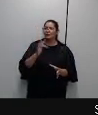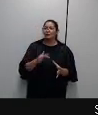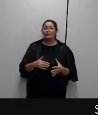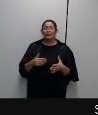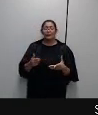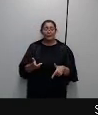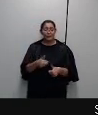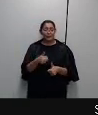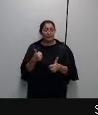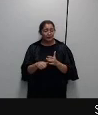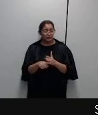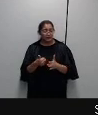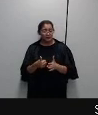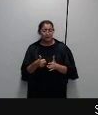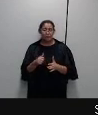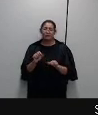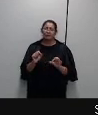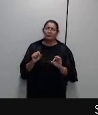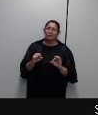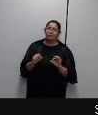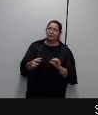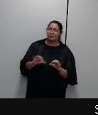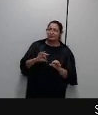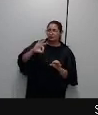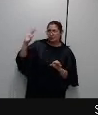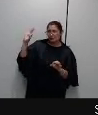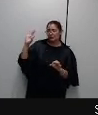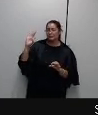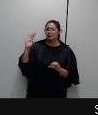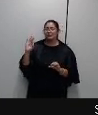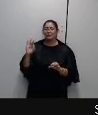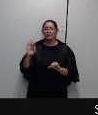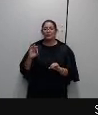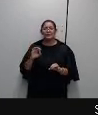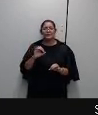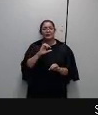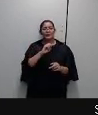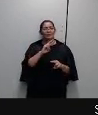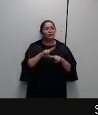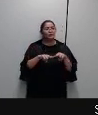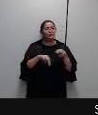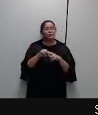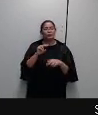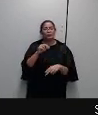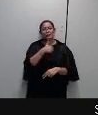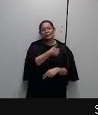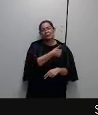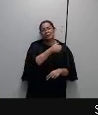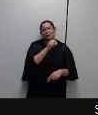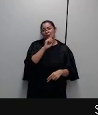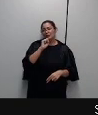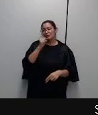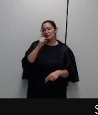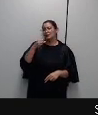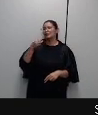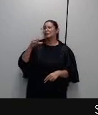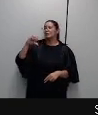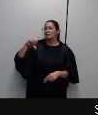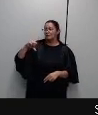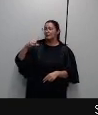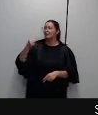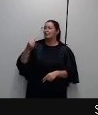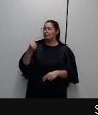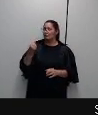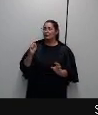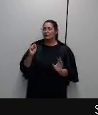considerados a partir de julho de 98 incidir sobre o montante